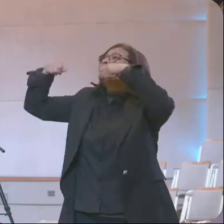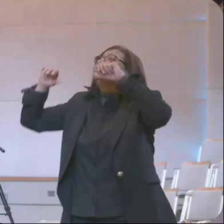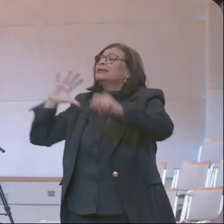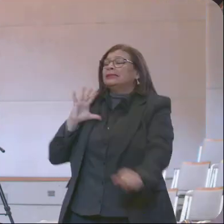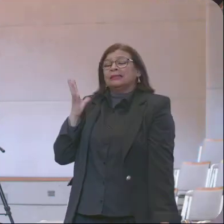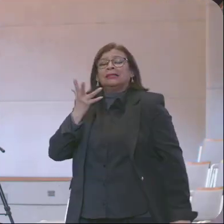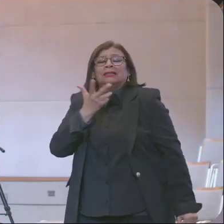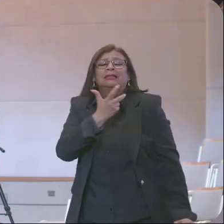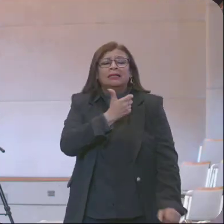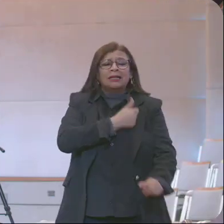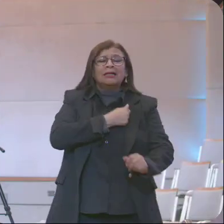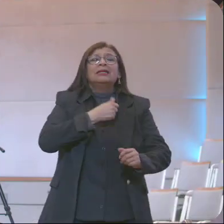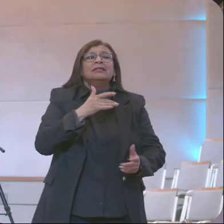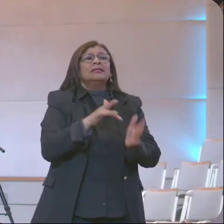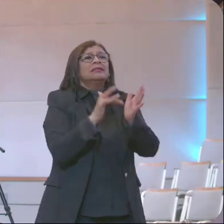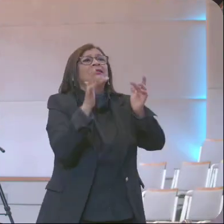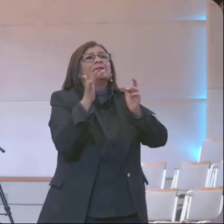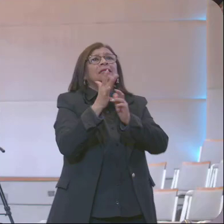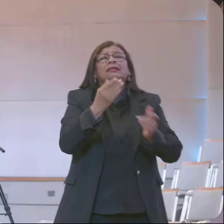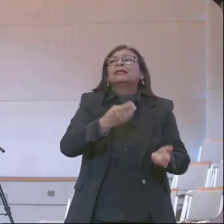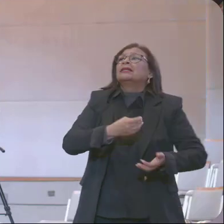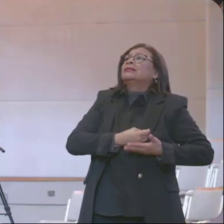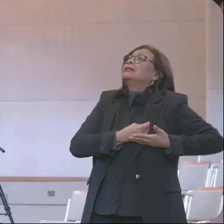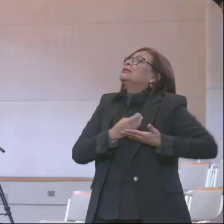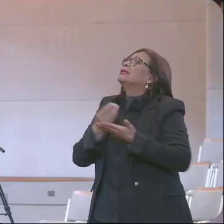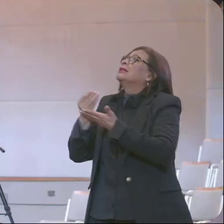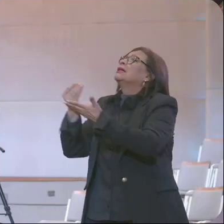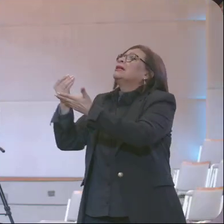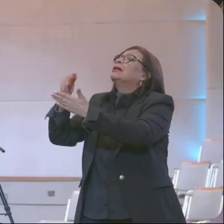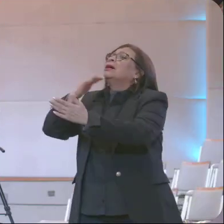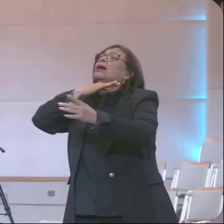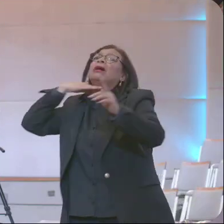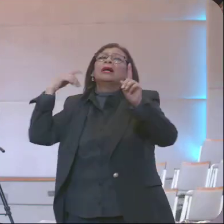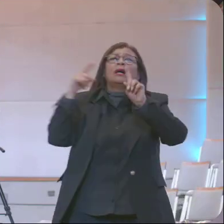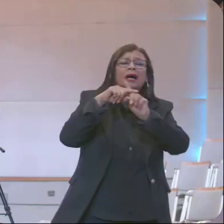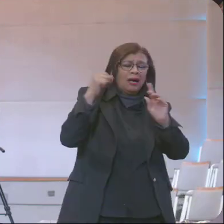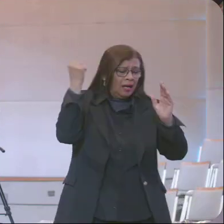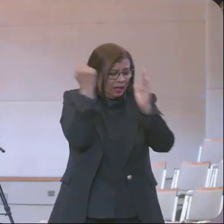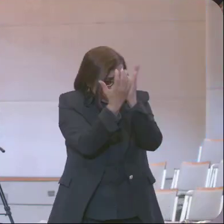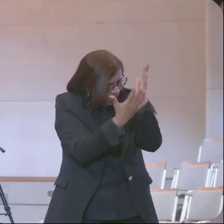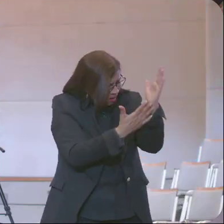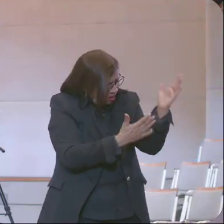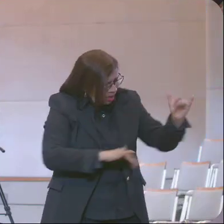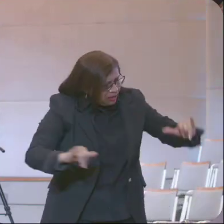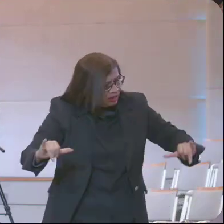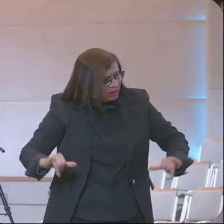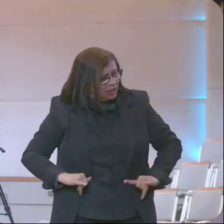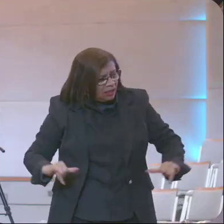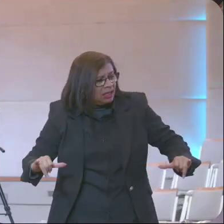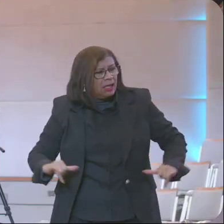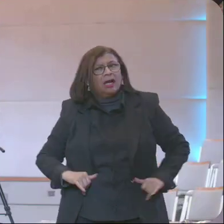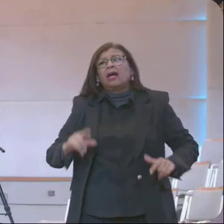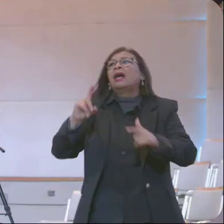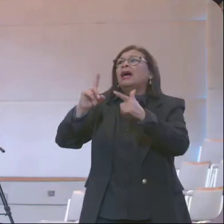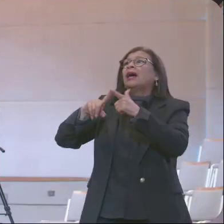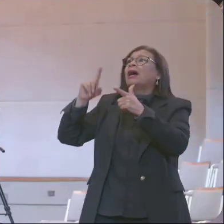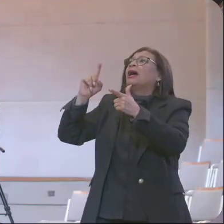cruz. Entregou sua vida para que eu fosse.